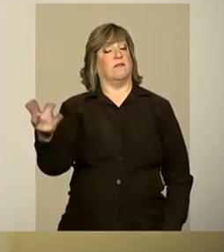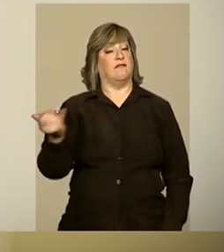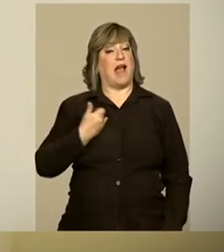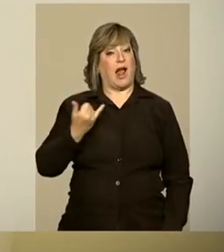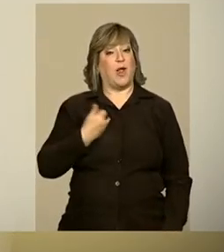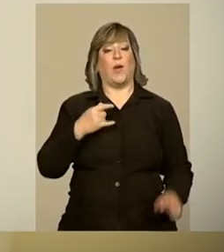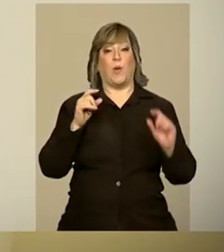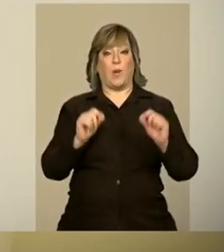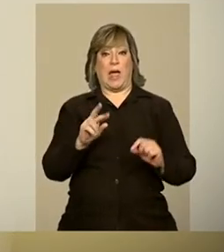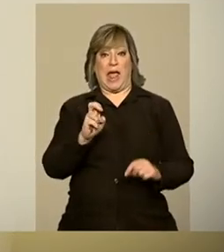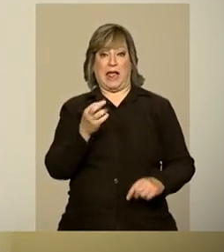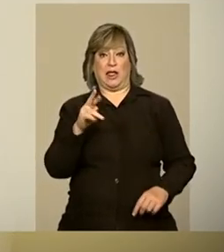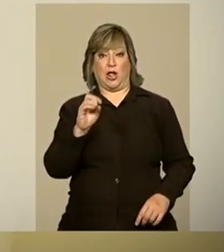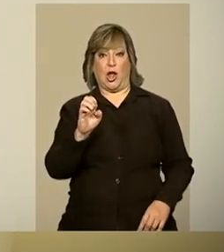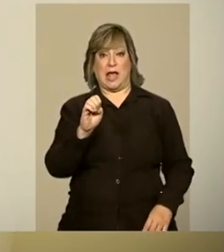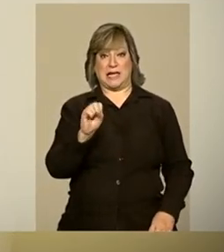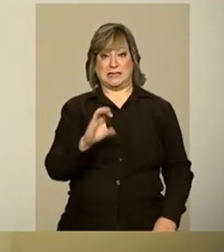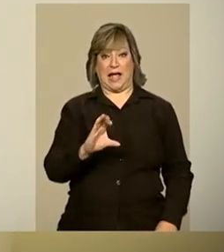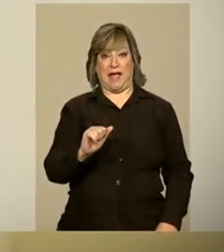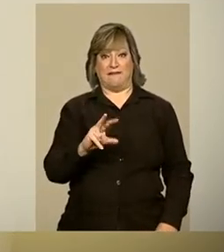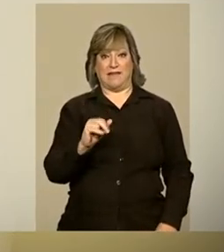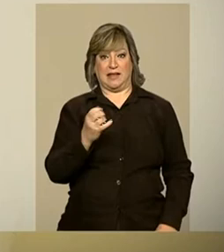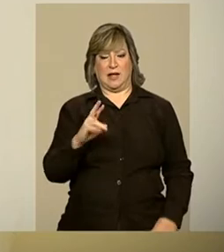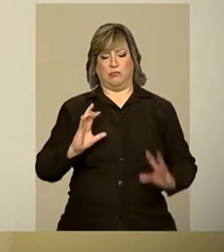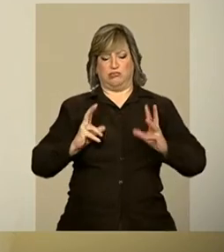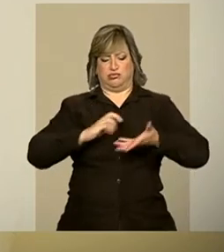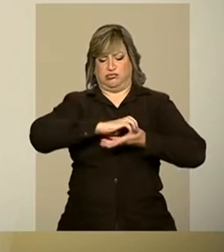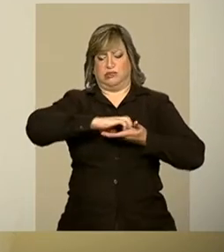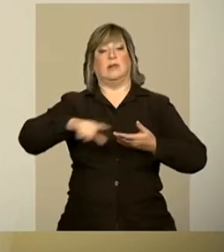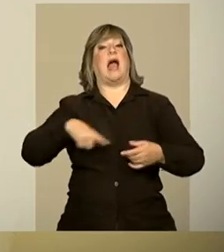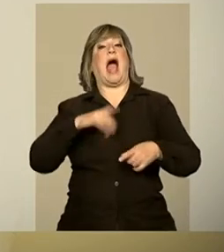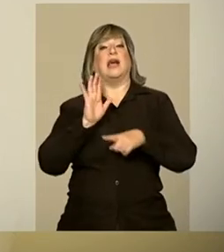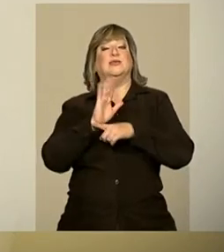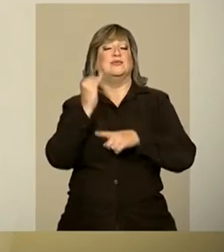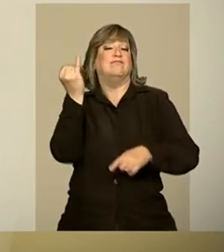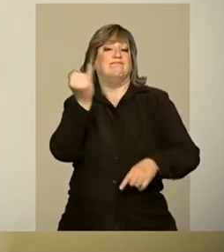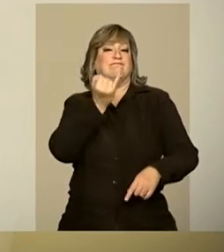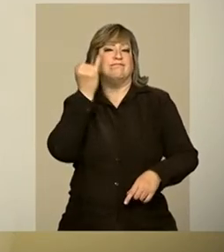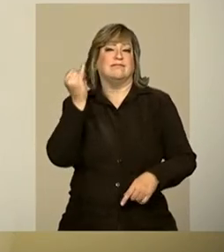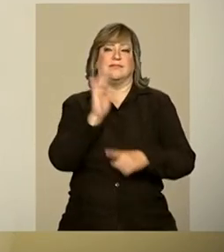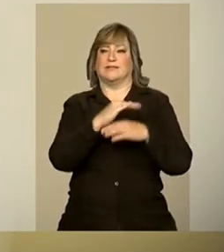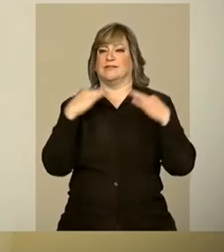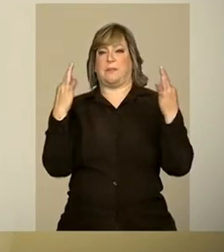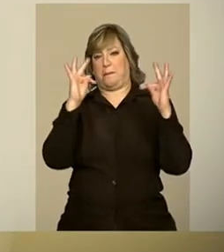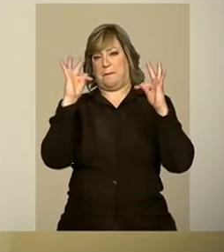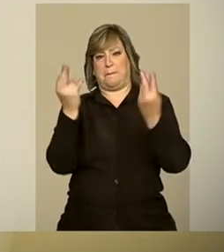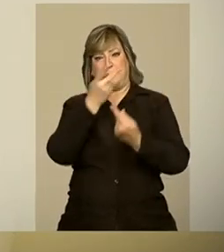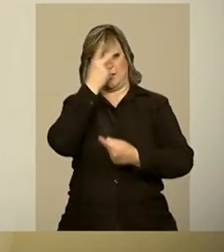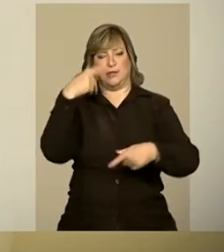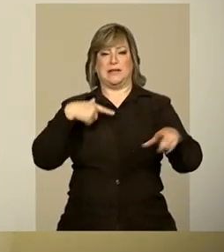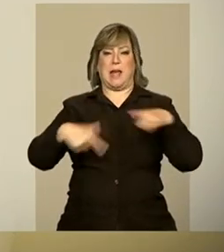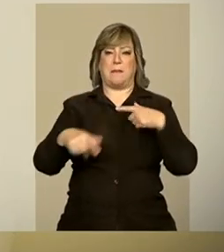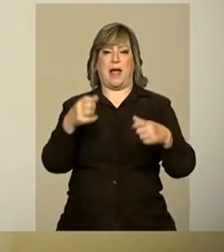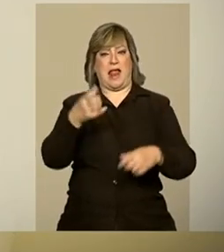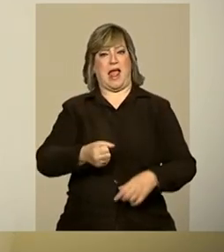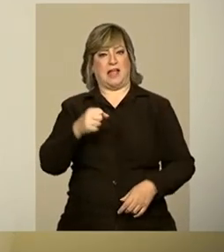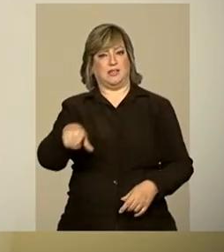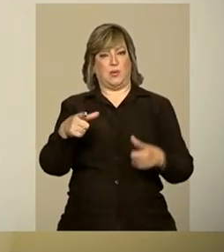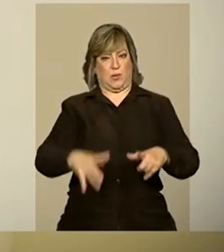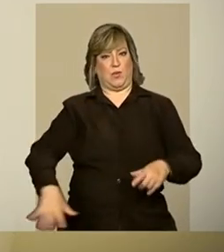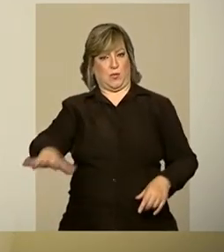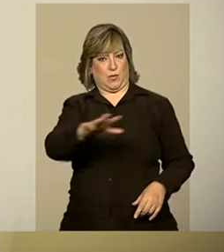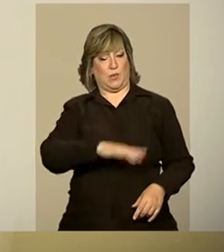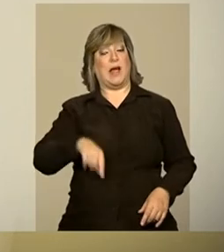que a retroescavadeira está fazendo toda a diferença para os produtores da região. E isso que está acontecendo na